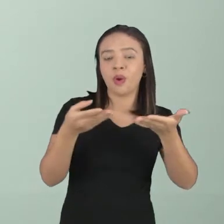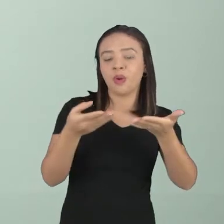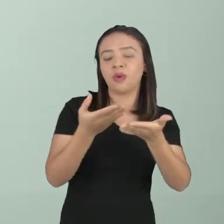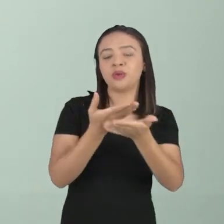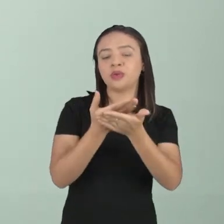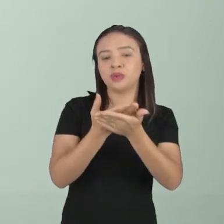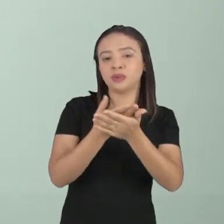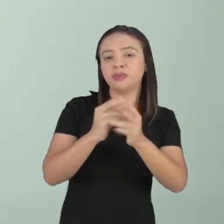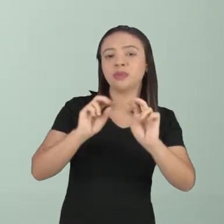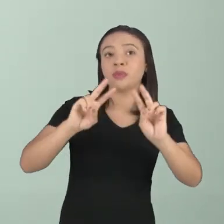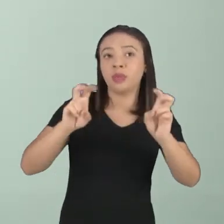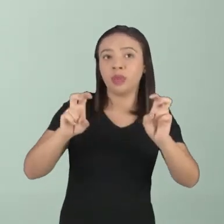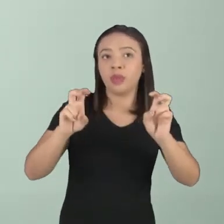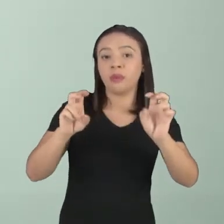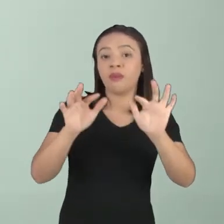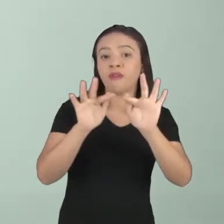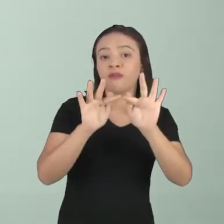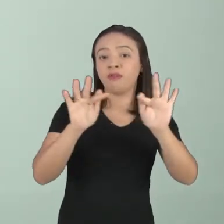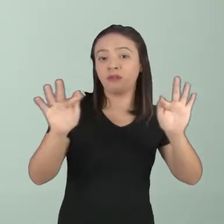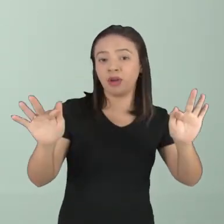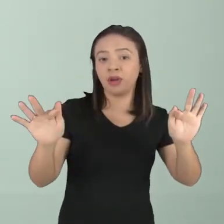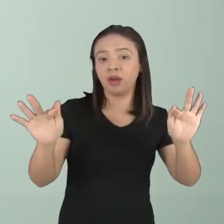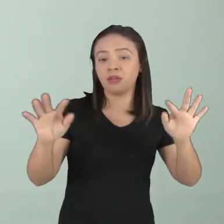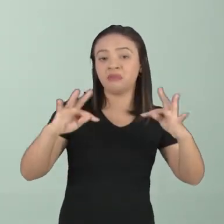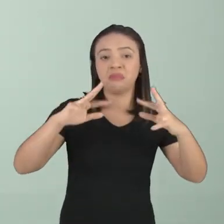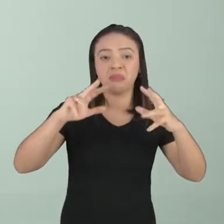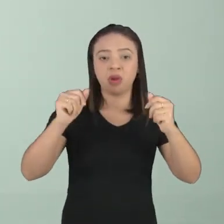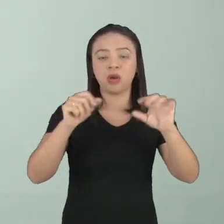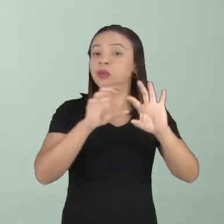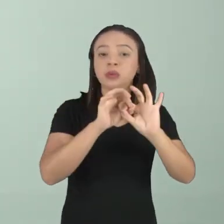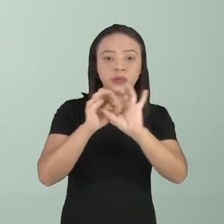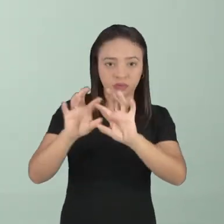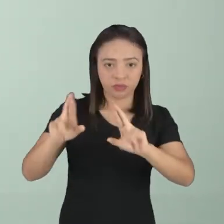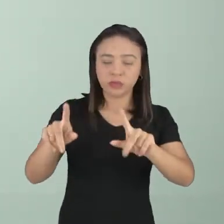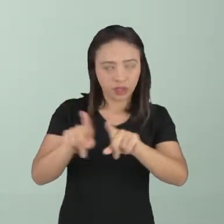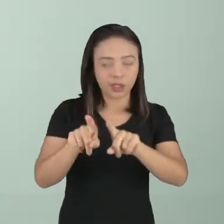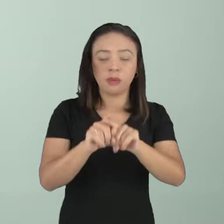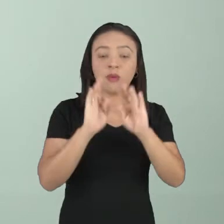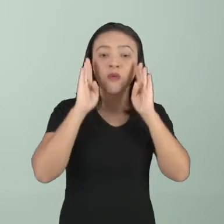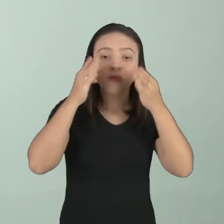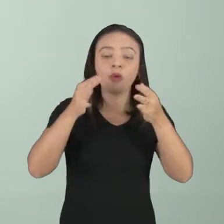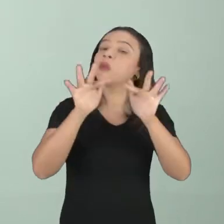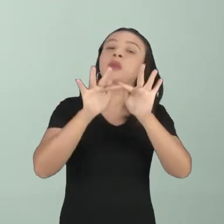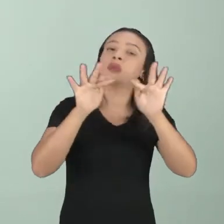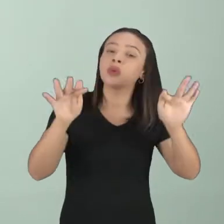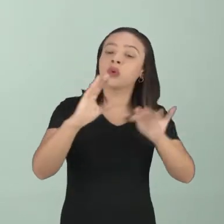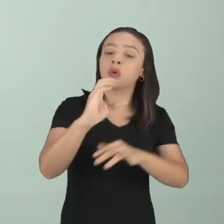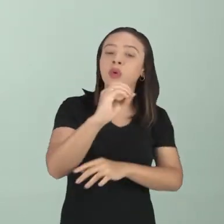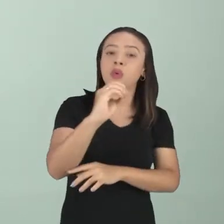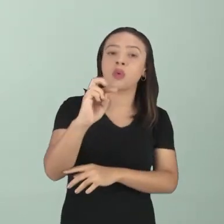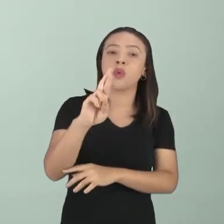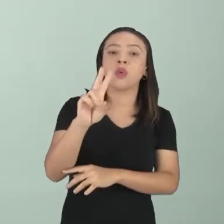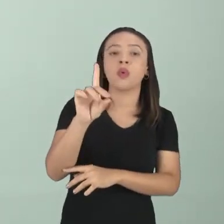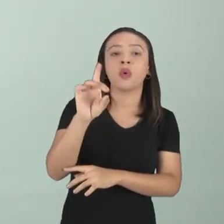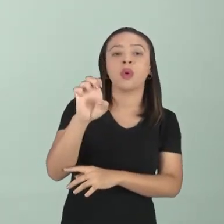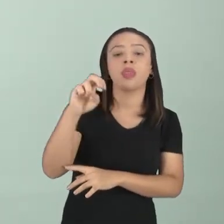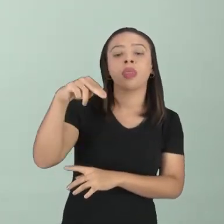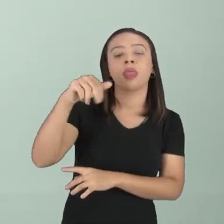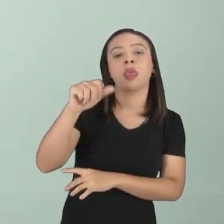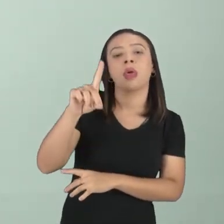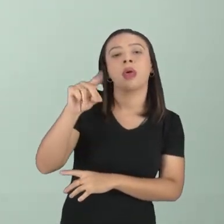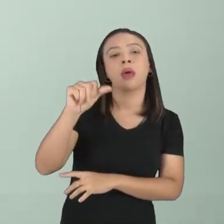né, sobre orações em todos os seus sentidos e nós vamos falar especificamente das orações coordenadas,